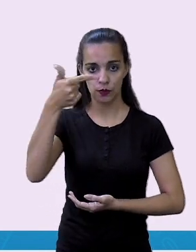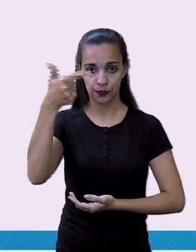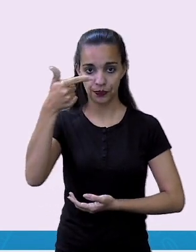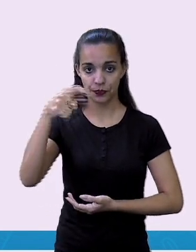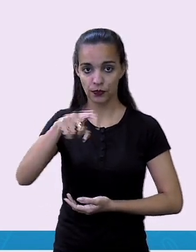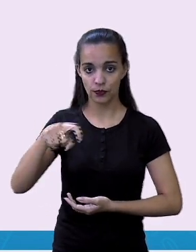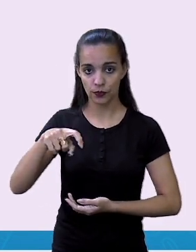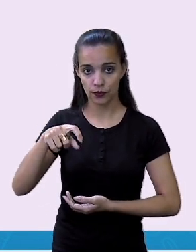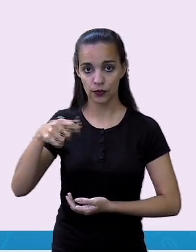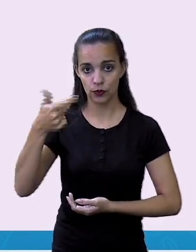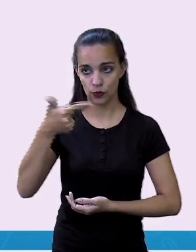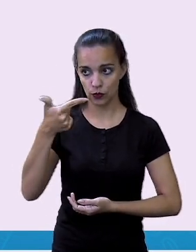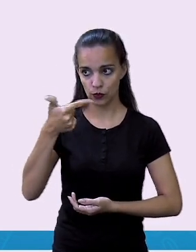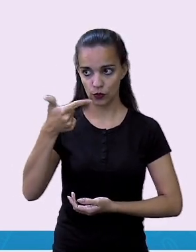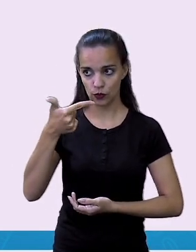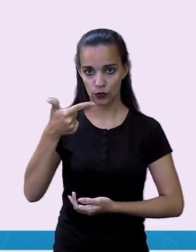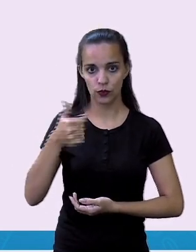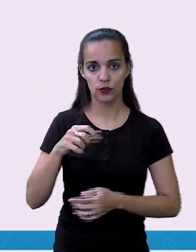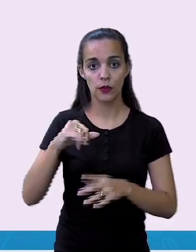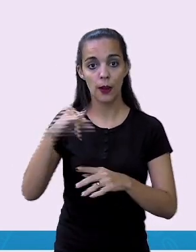y2x2 menos